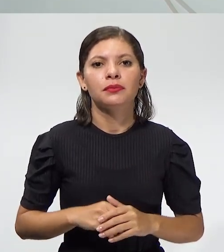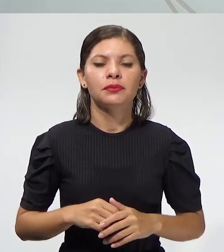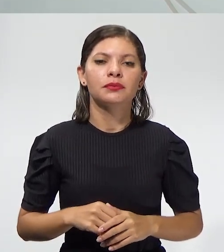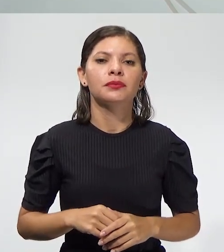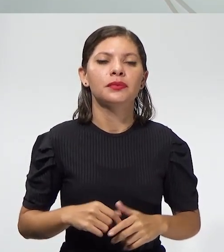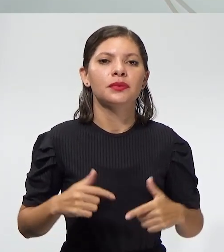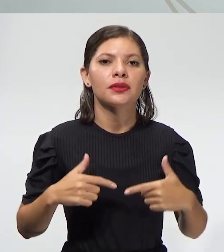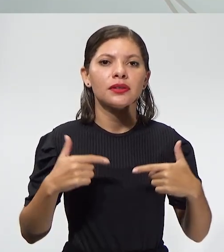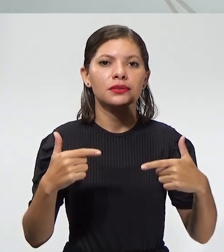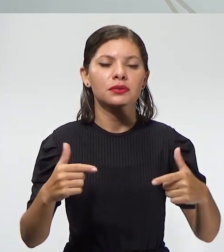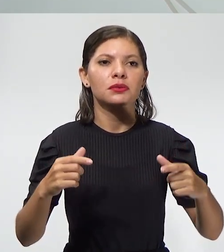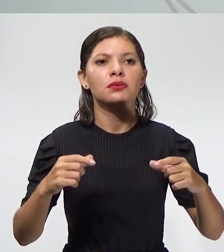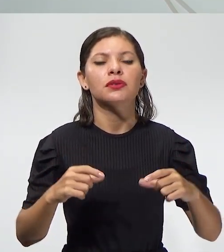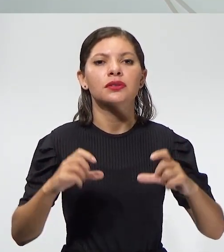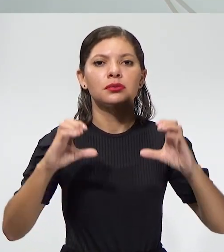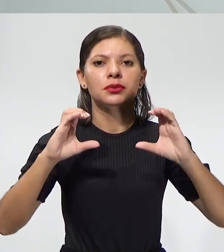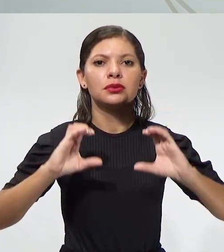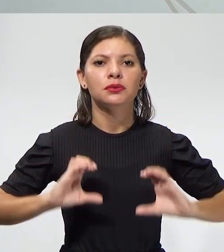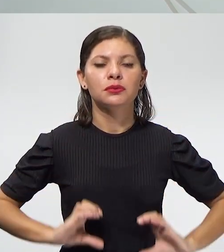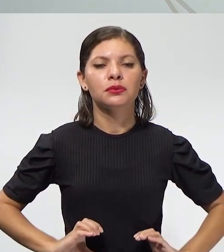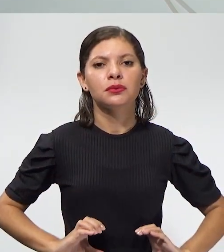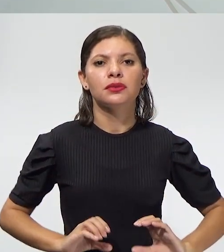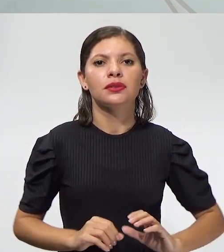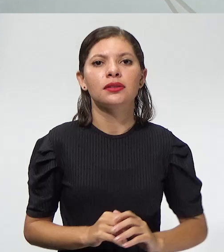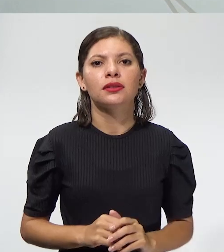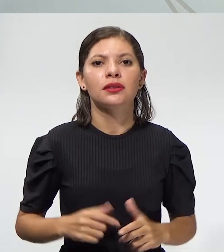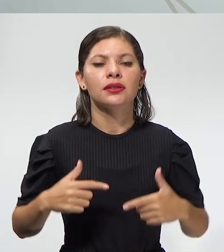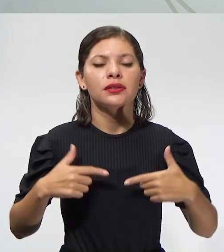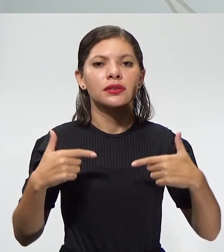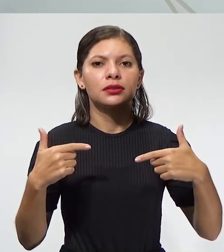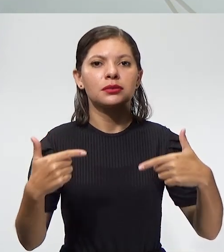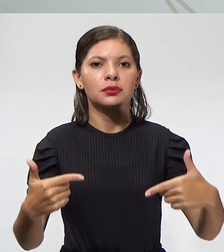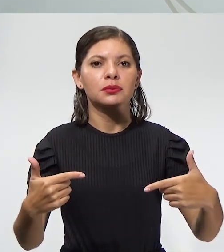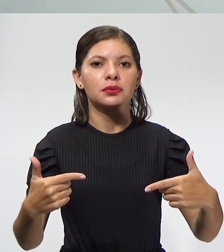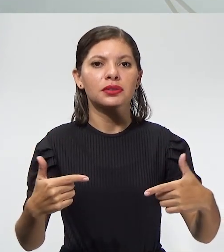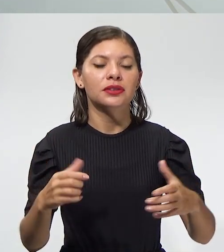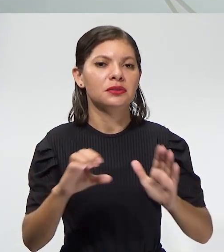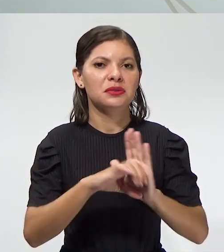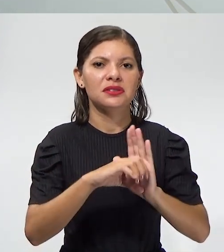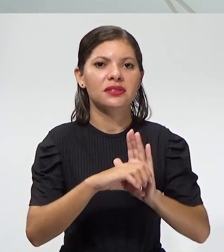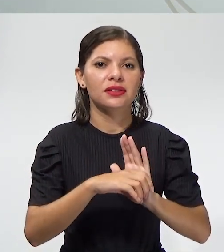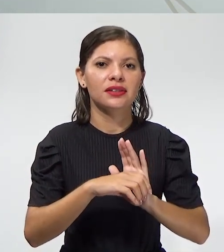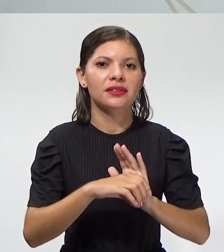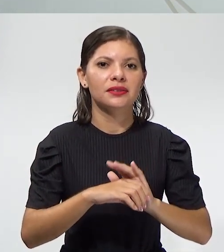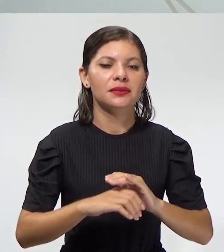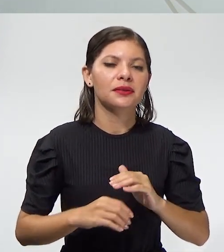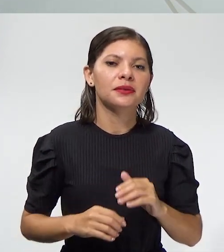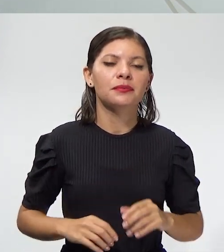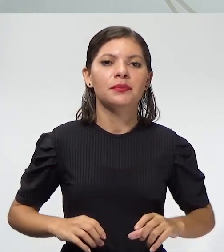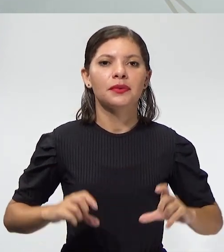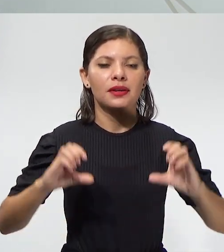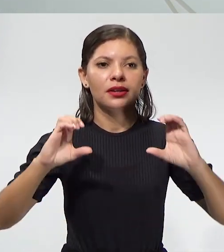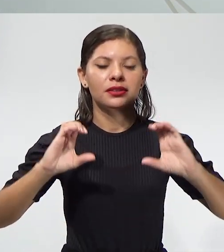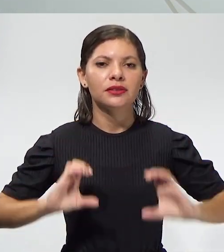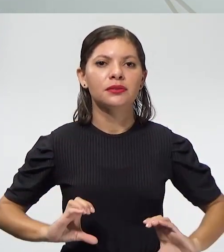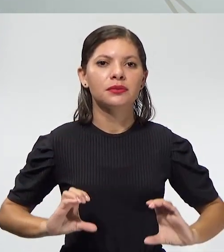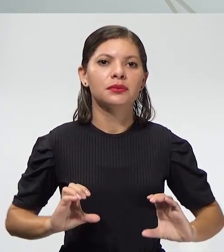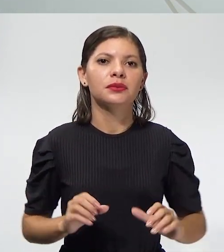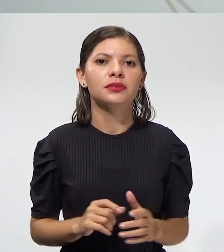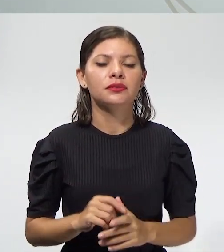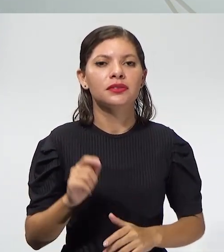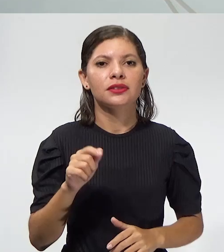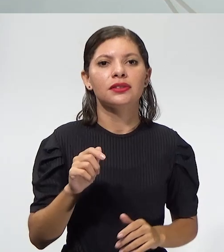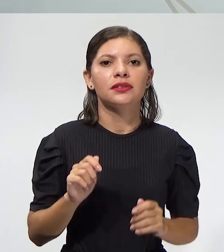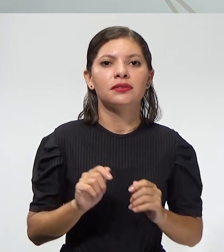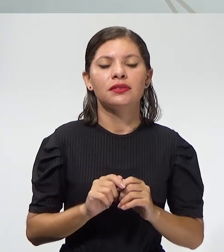nós assumimos uma postura interdisciplinar. É isso que a Ivani Fazenda fala. A interdisciplinaridade é uma atitude, muito mais do que um conceito.